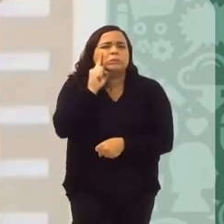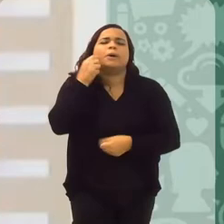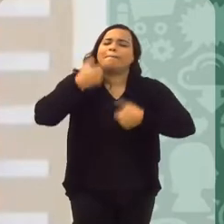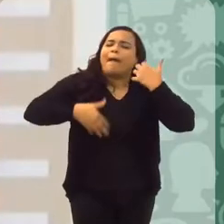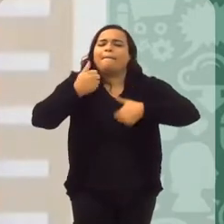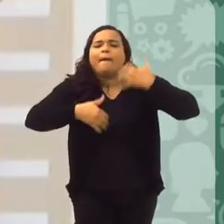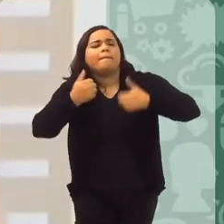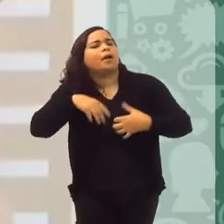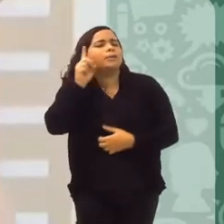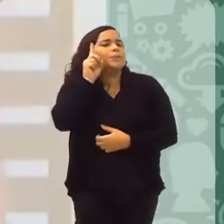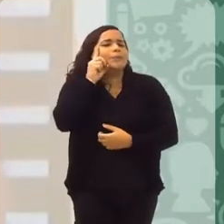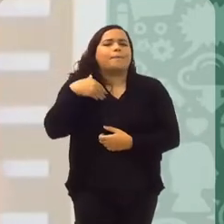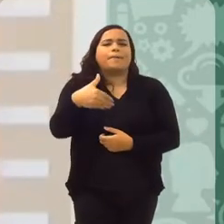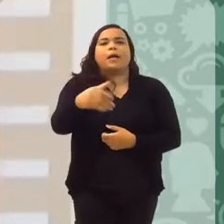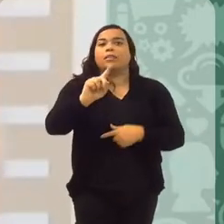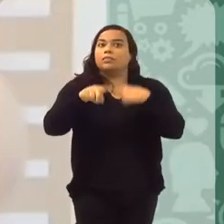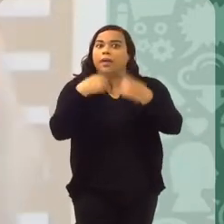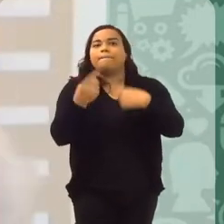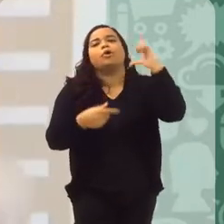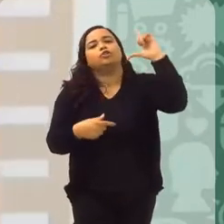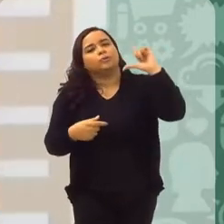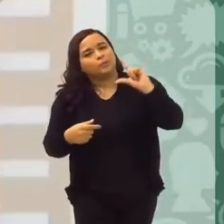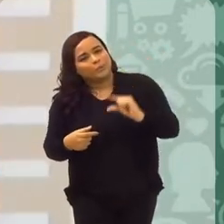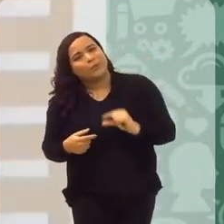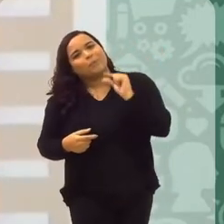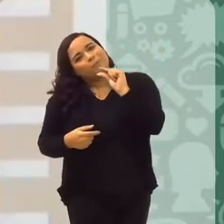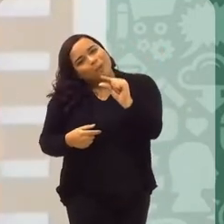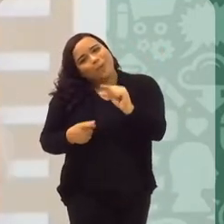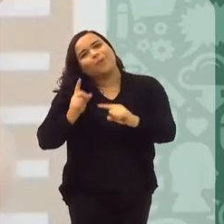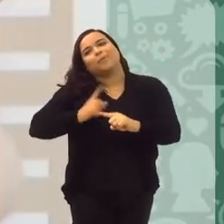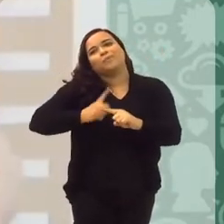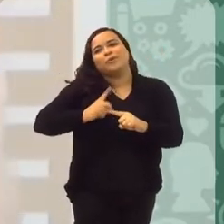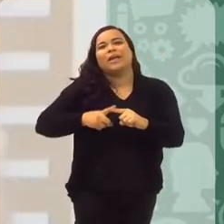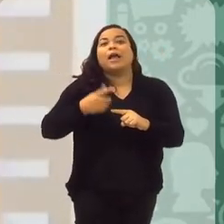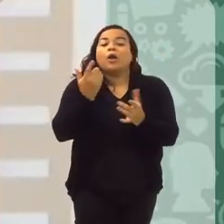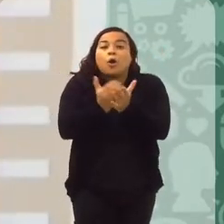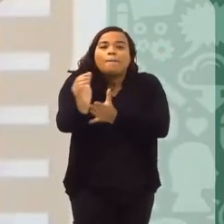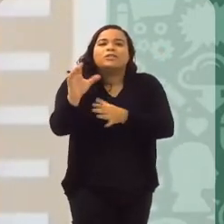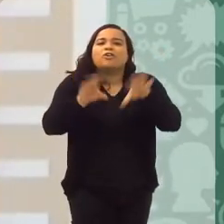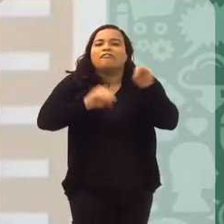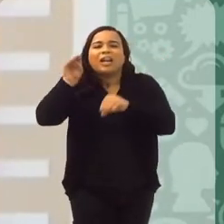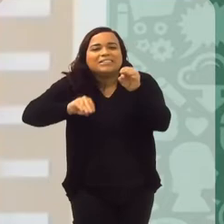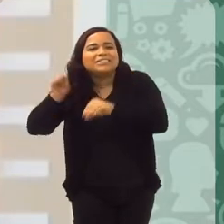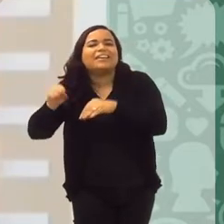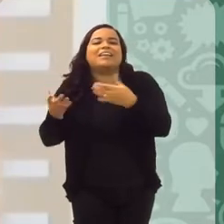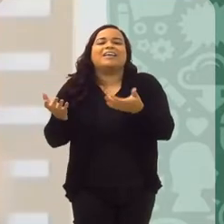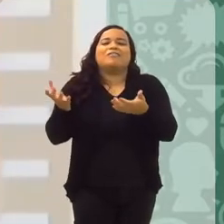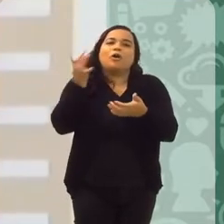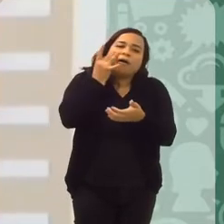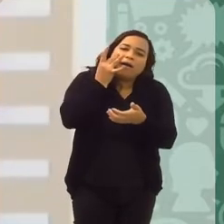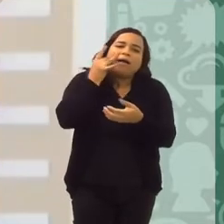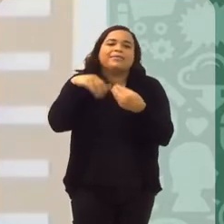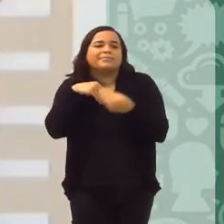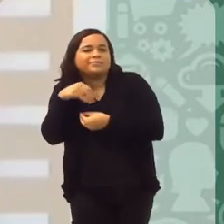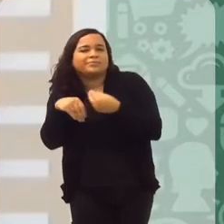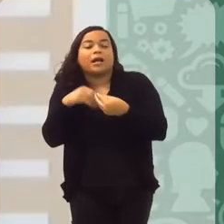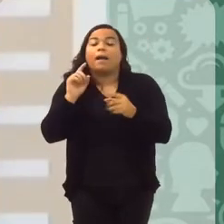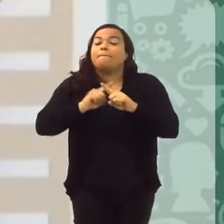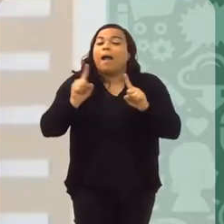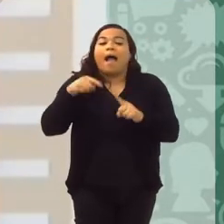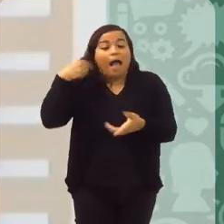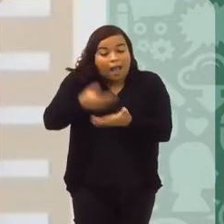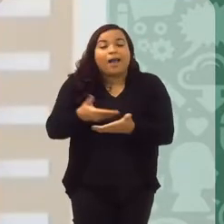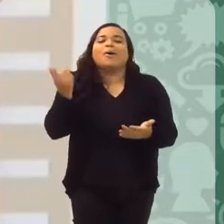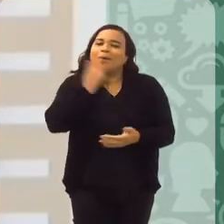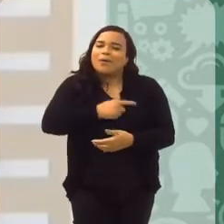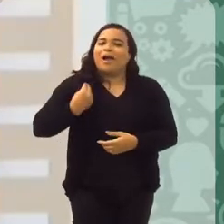dia, todo dia, todo dia. Depois a gente foi diminuindo, né? As coisas foram flexibilizando, enfim, mas ainda hoje eu conto histórias ao vivo